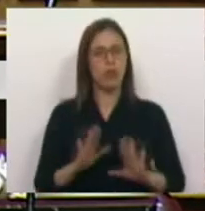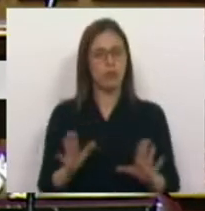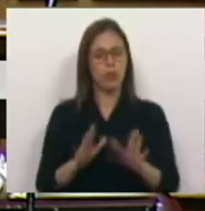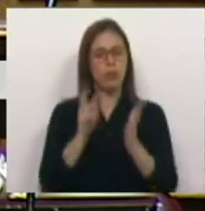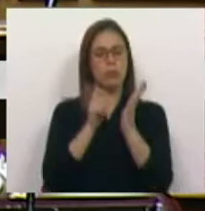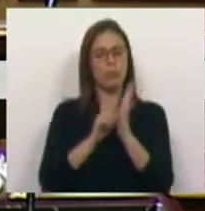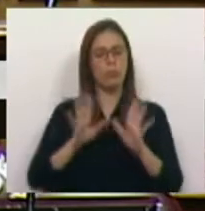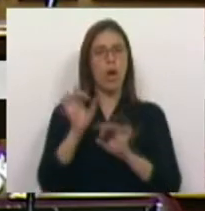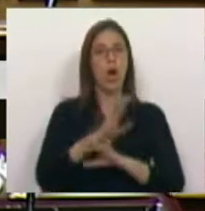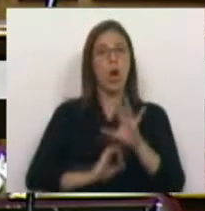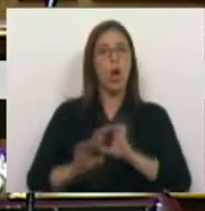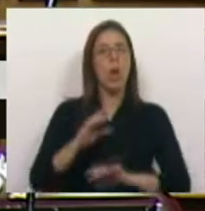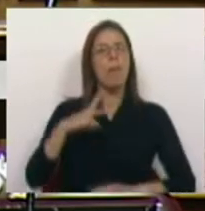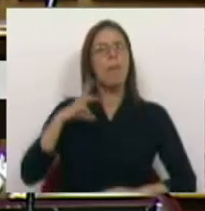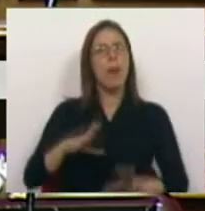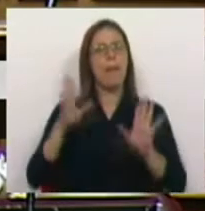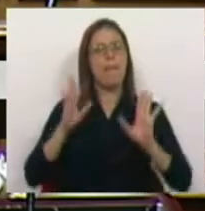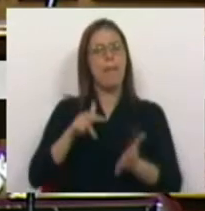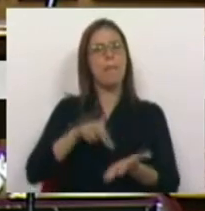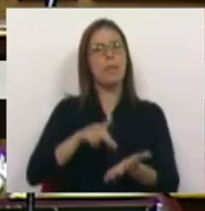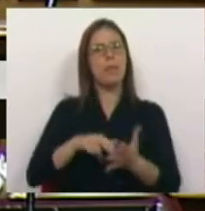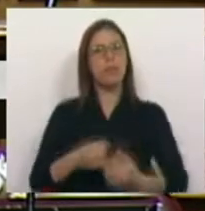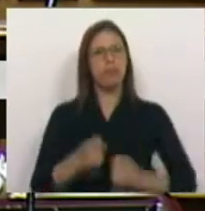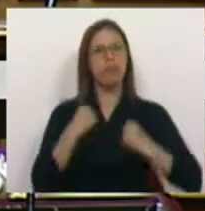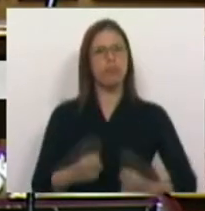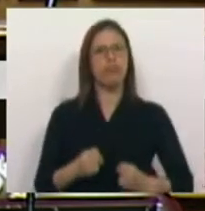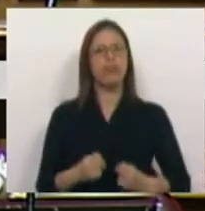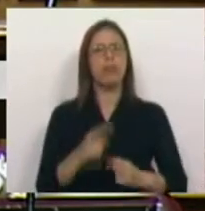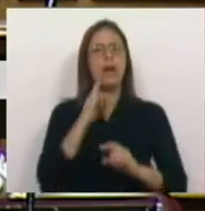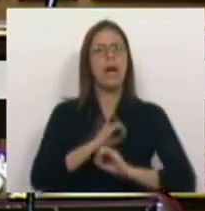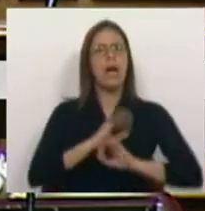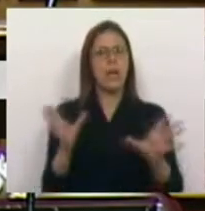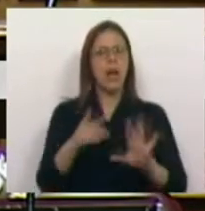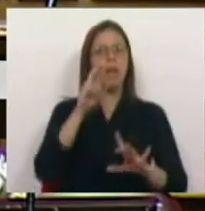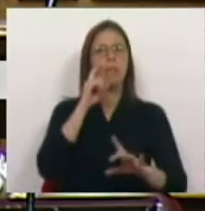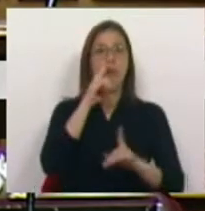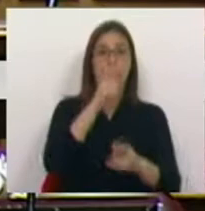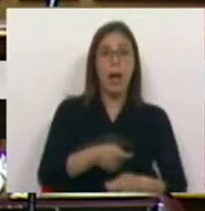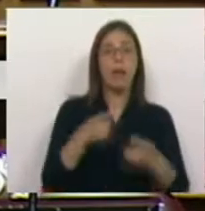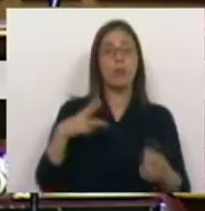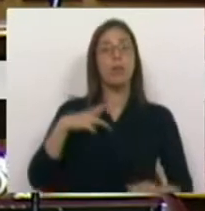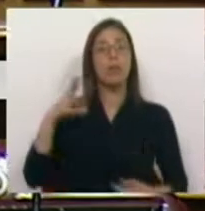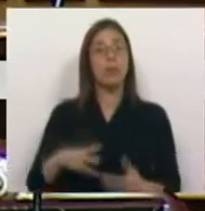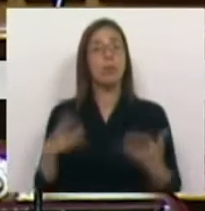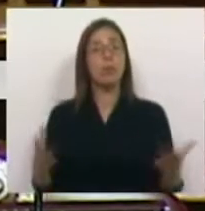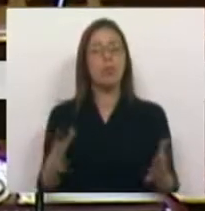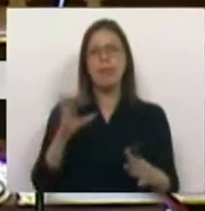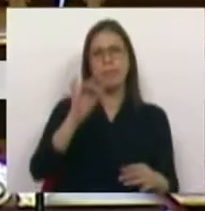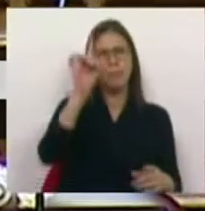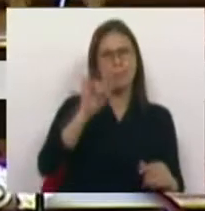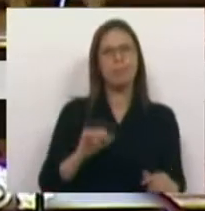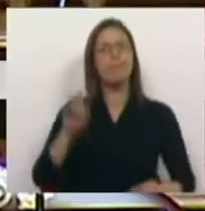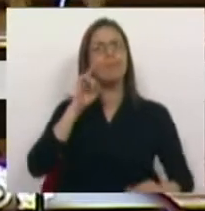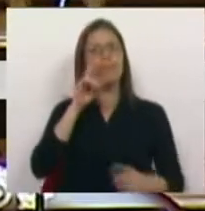está na agenda europeia, que Portugal tenha uma posição muito firme e muito clara na defesa da agricultura portuguesa. Diria mais,